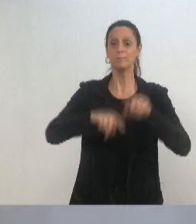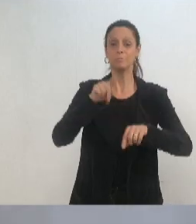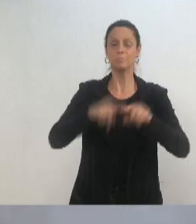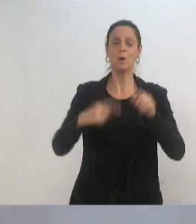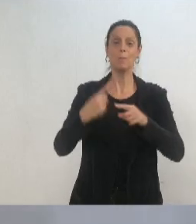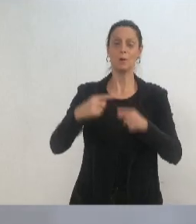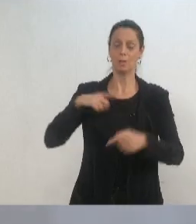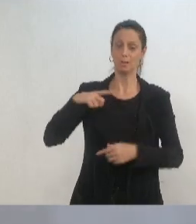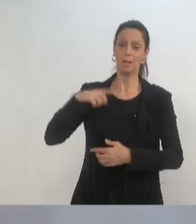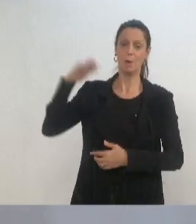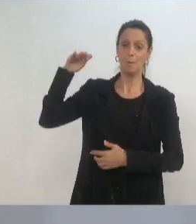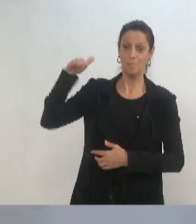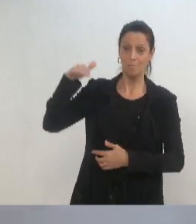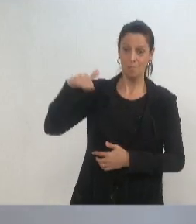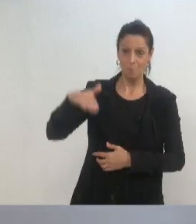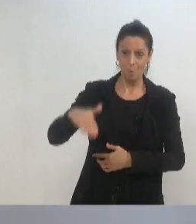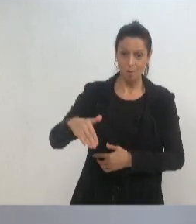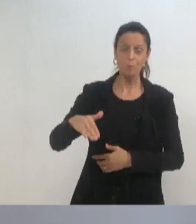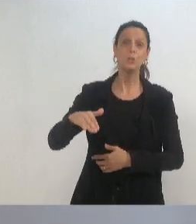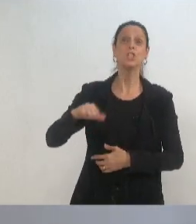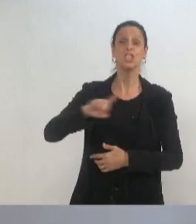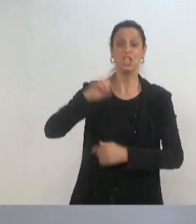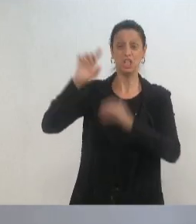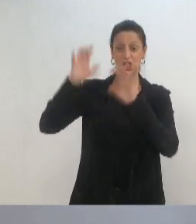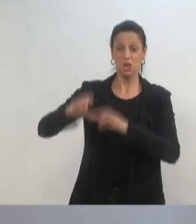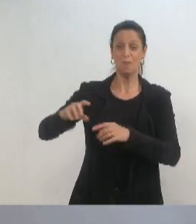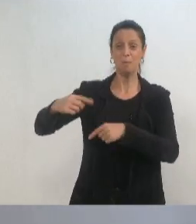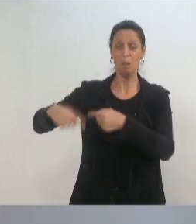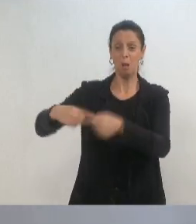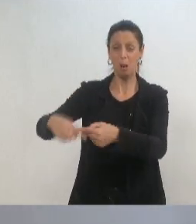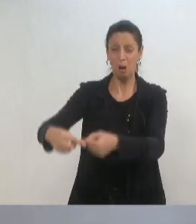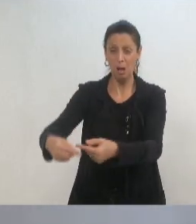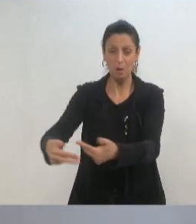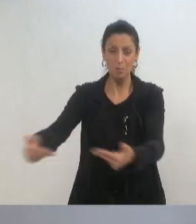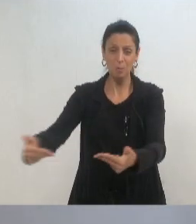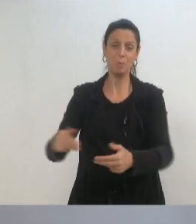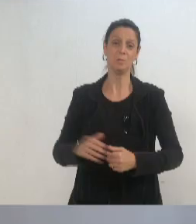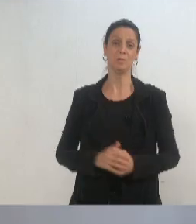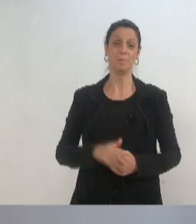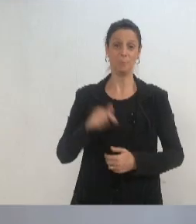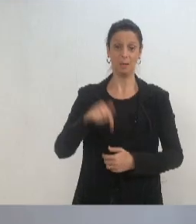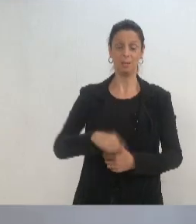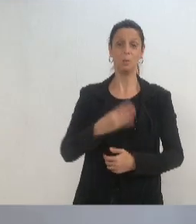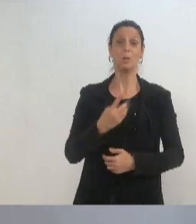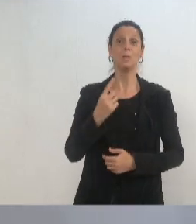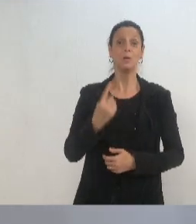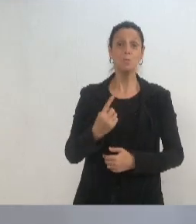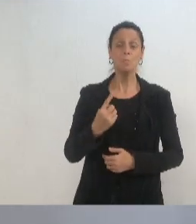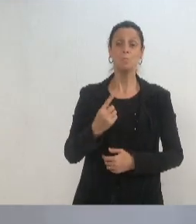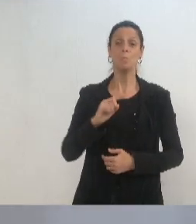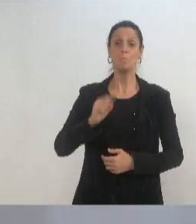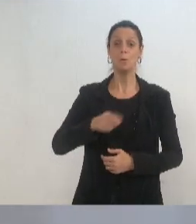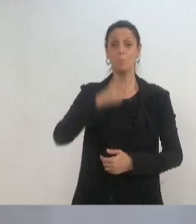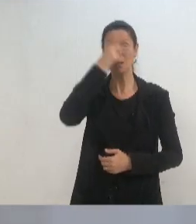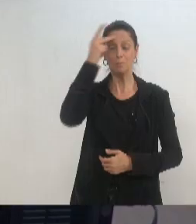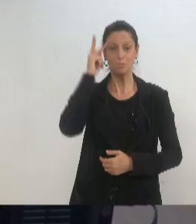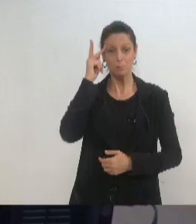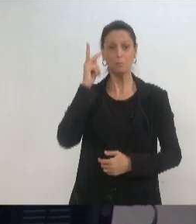das nossas ruas com urgência. 41 mil blumenauenses morando em ruas de pó e lama. Chega! Conceda a parte ao vereador.